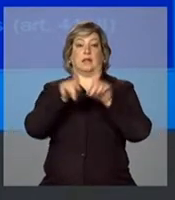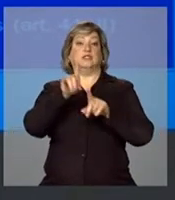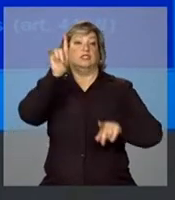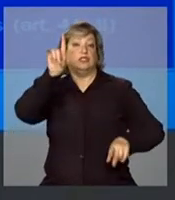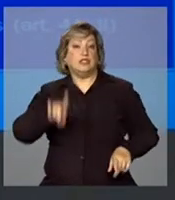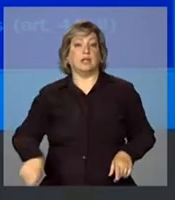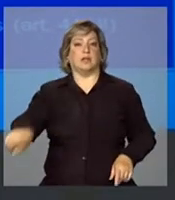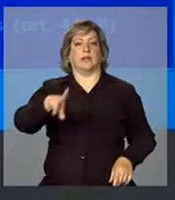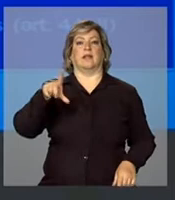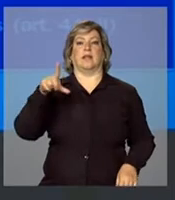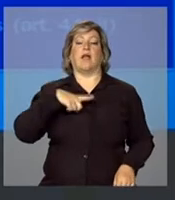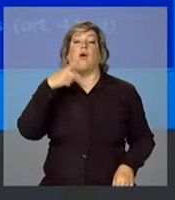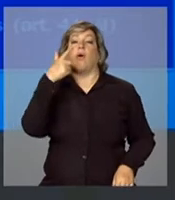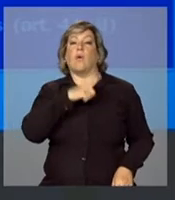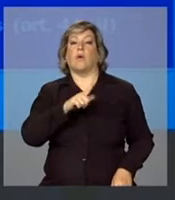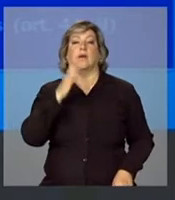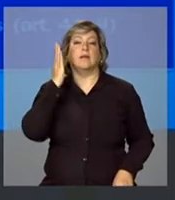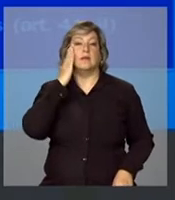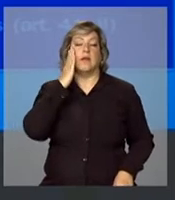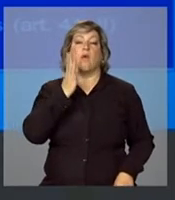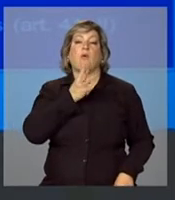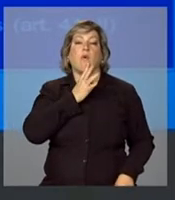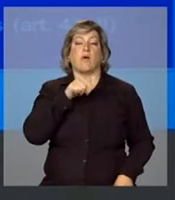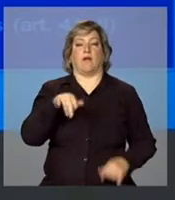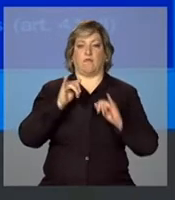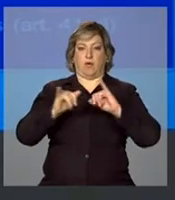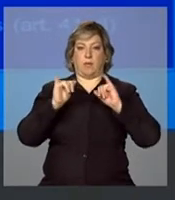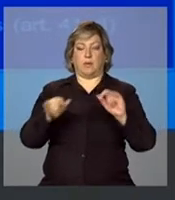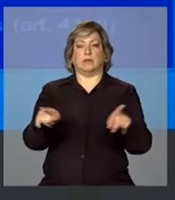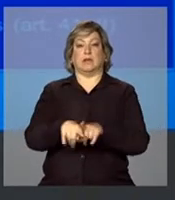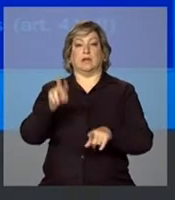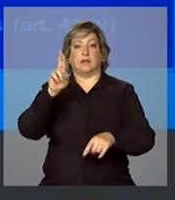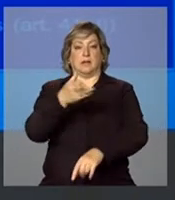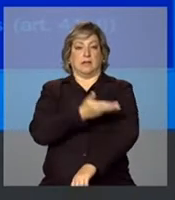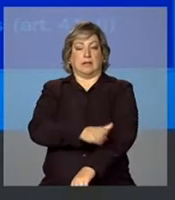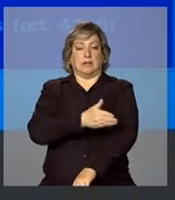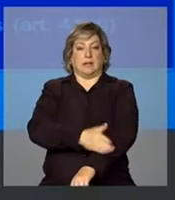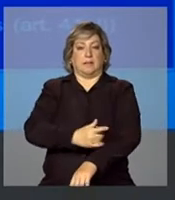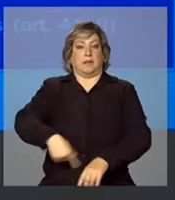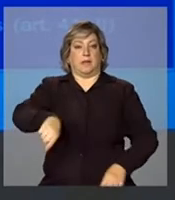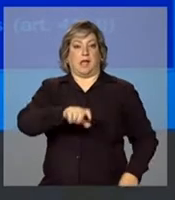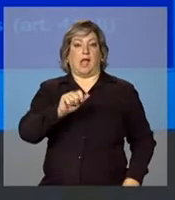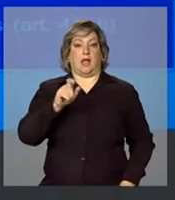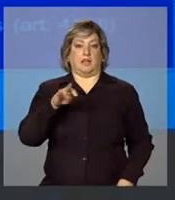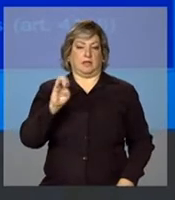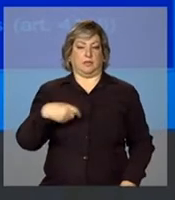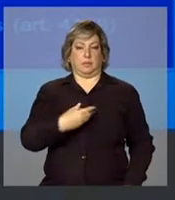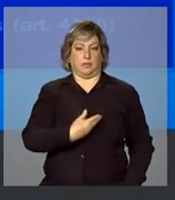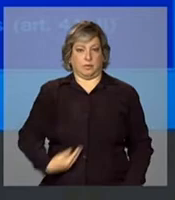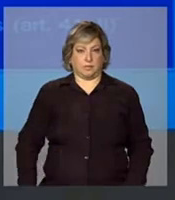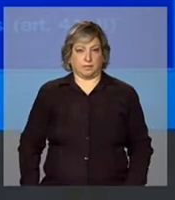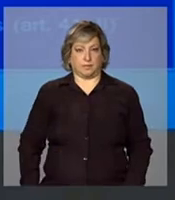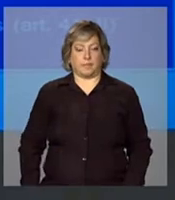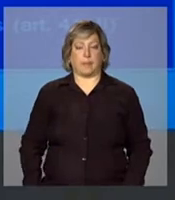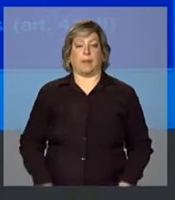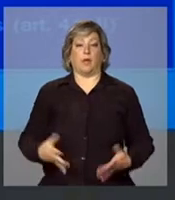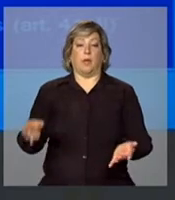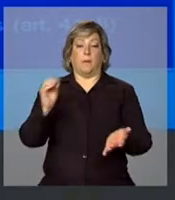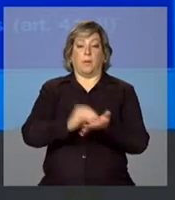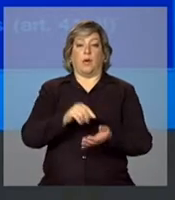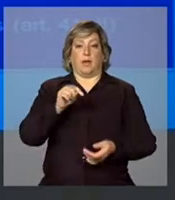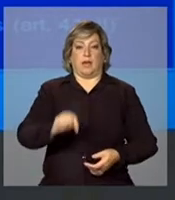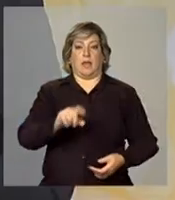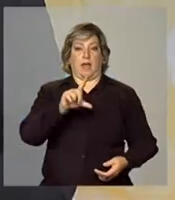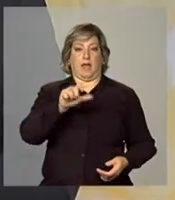fundamental de acesso à informação, e também responsável pelo treinamento de agentes públicos. Na regulamentação da lei de acesso à informação, foi atribuído